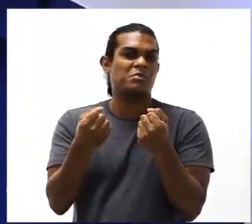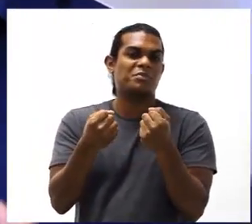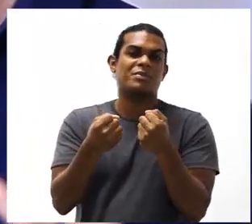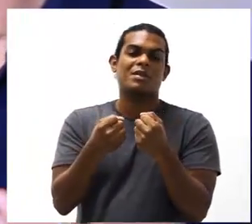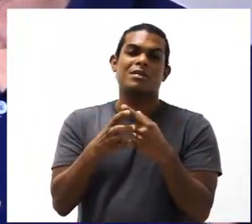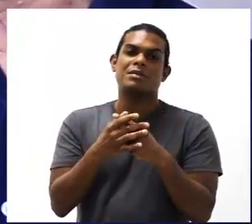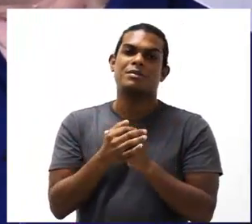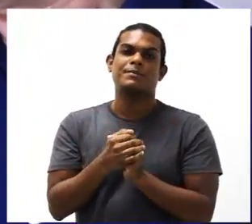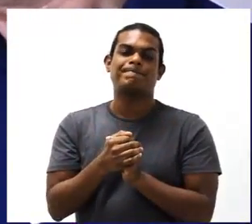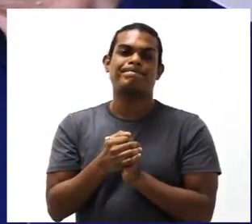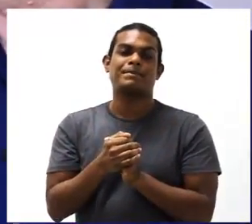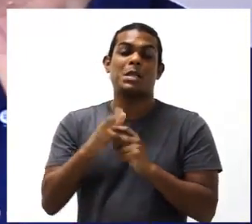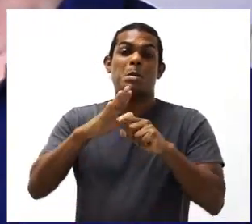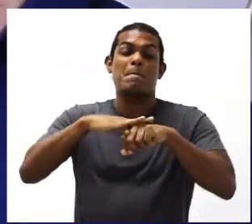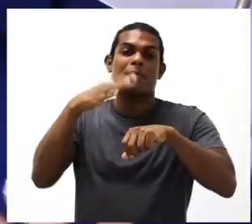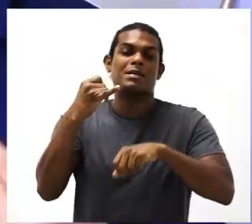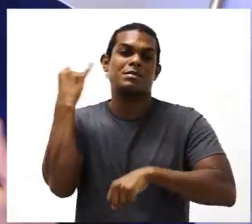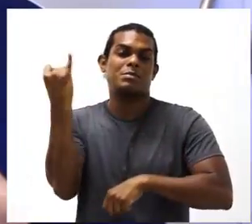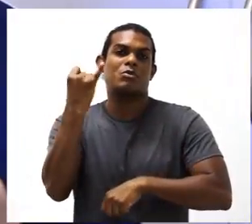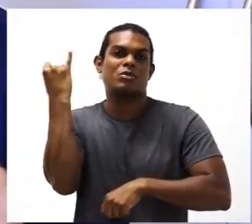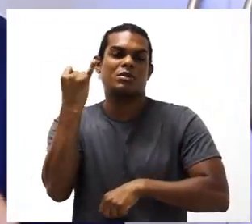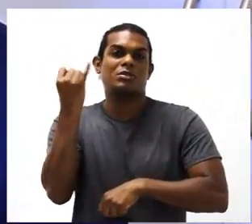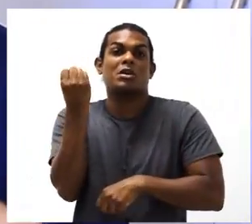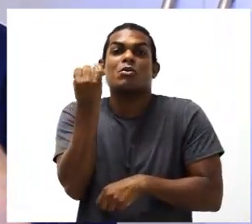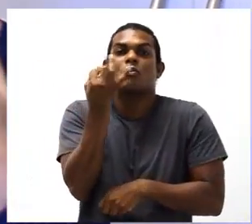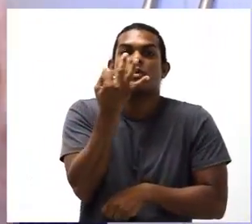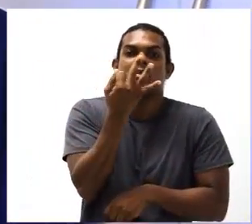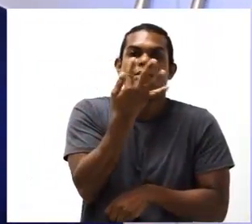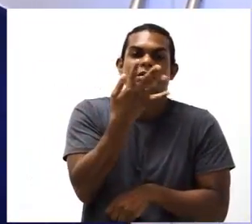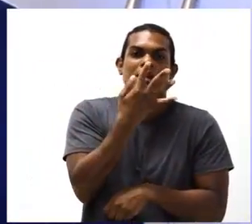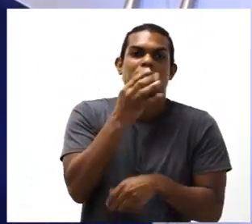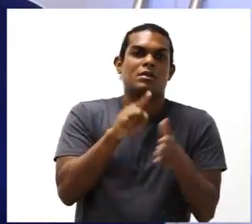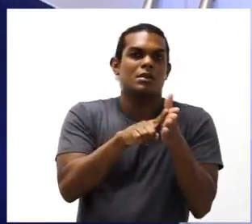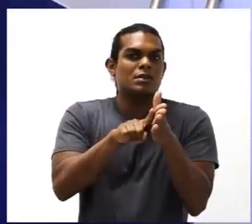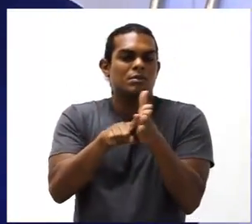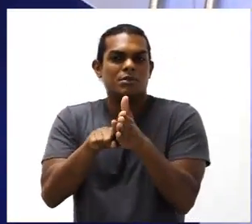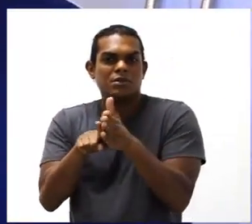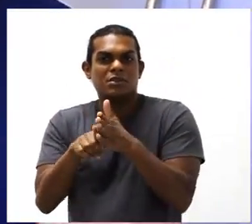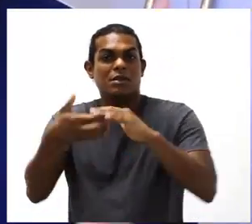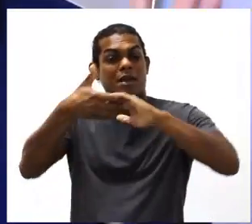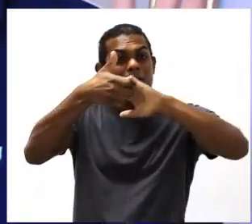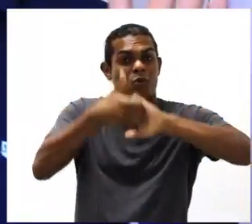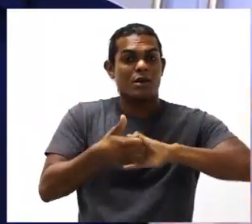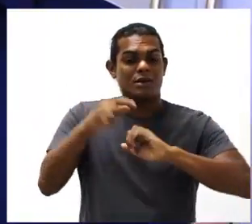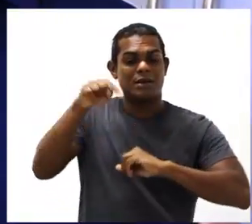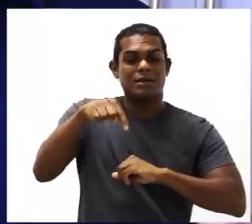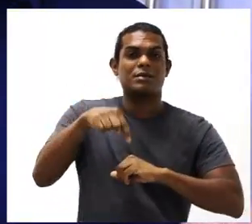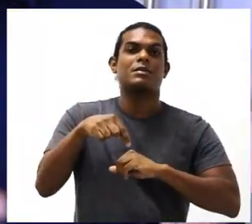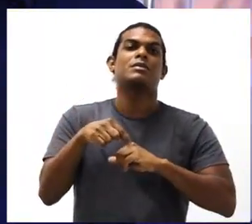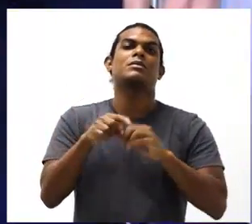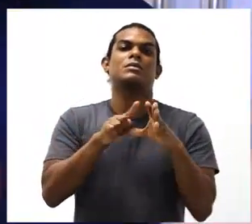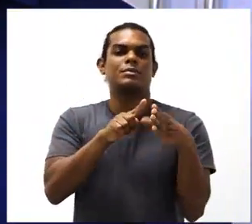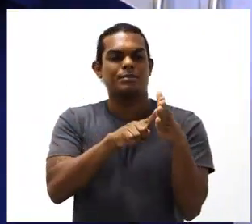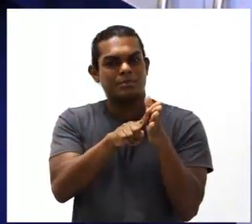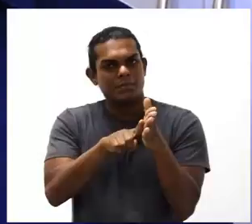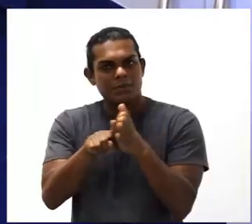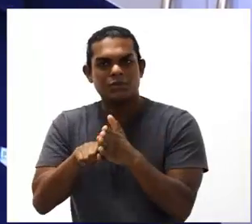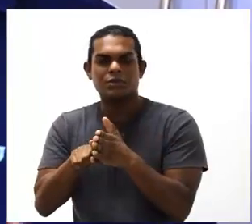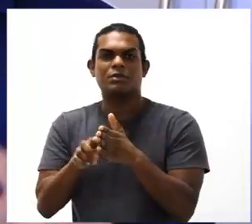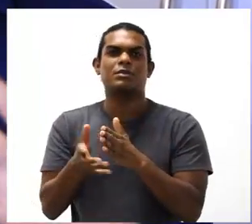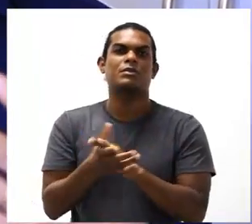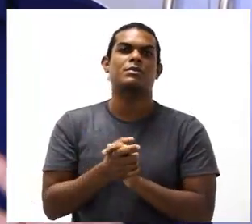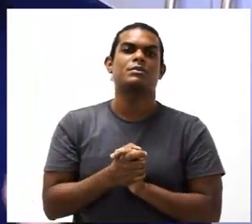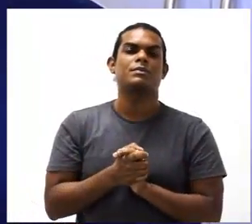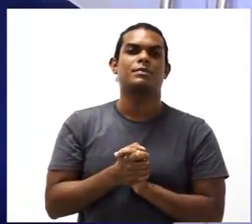você não tem a qualidade dos dados. Se você não sabe que ele vai ser utilizado de alguma forma em algum momento. Você ter quantidade pode ser lixo. Então